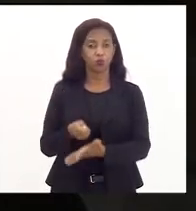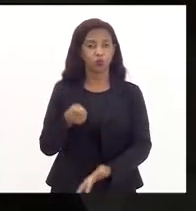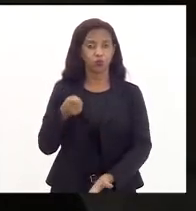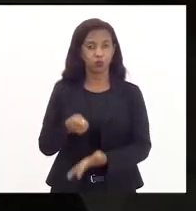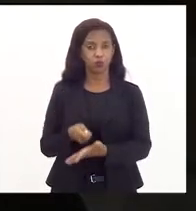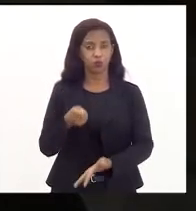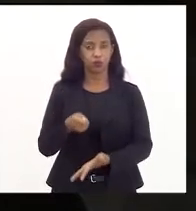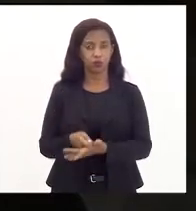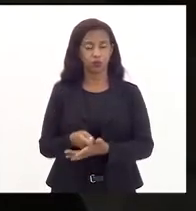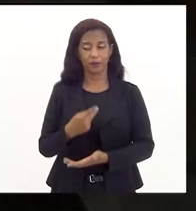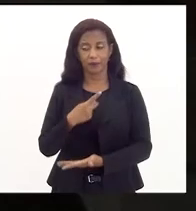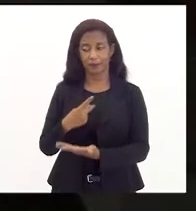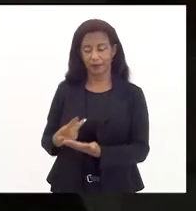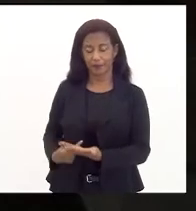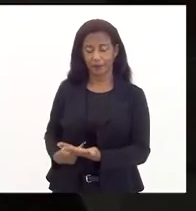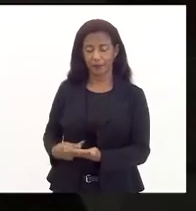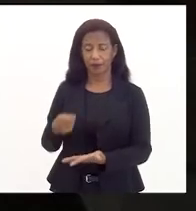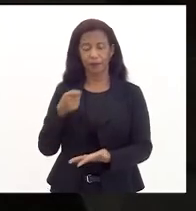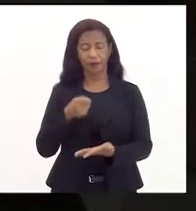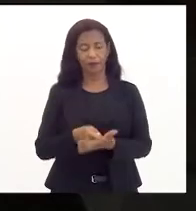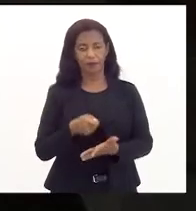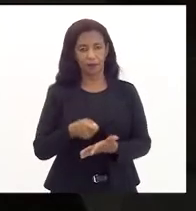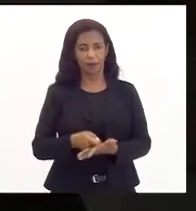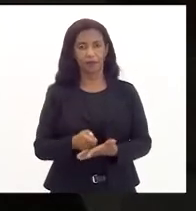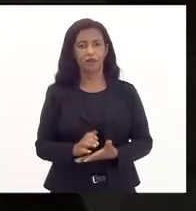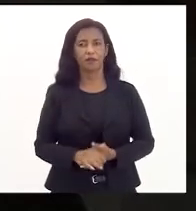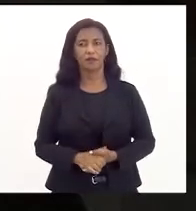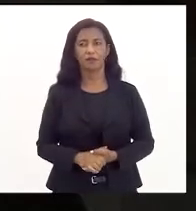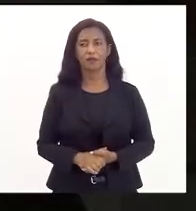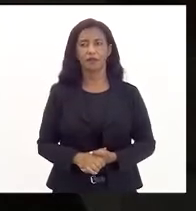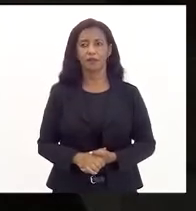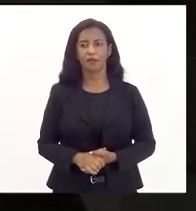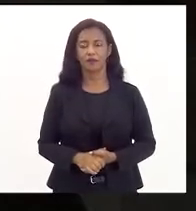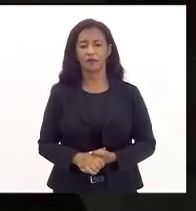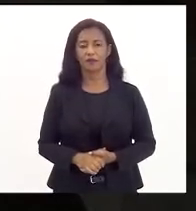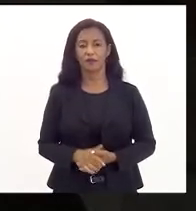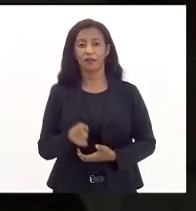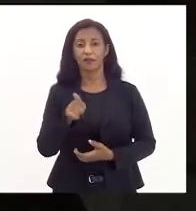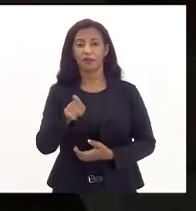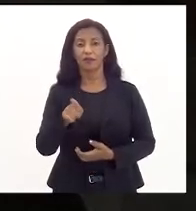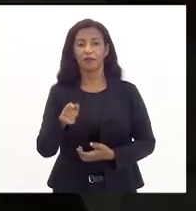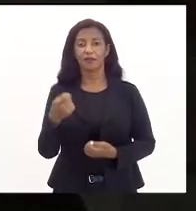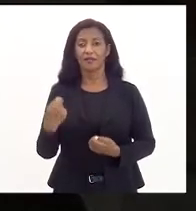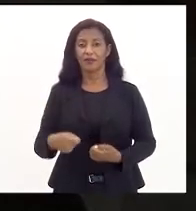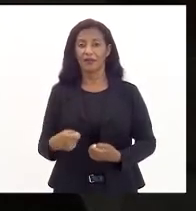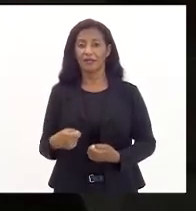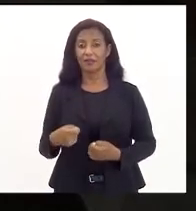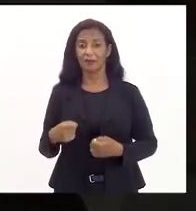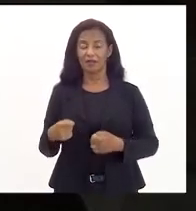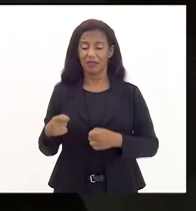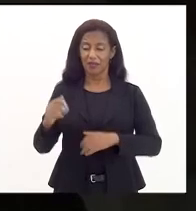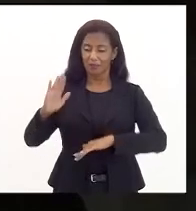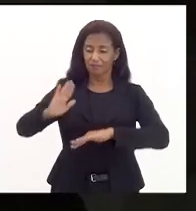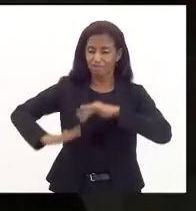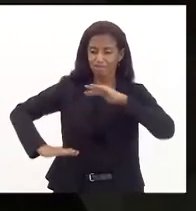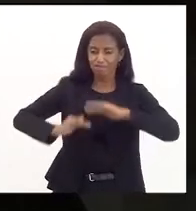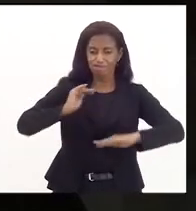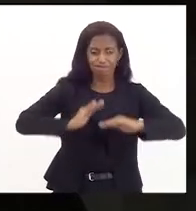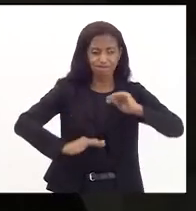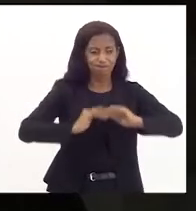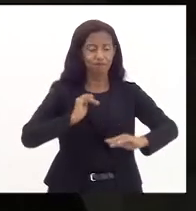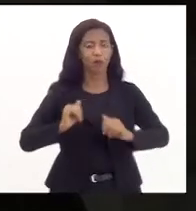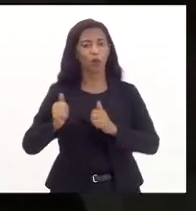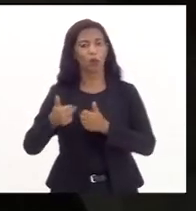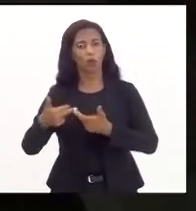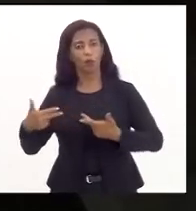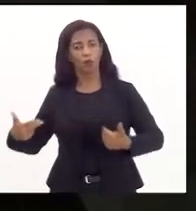obrigatoriamente, senhor presidente, obrigatoriamente, você tem que equipar com um funcionário público de qualidade